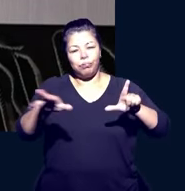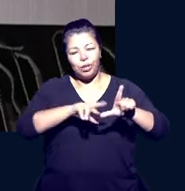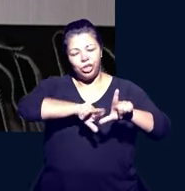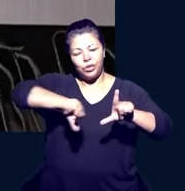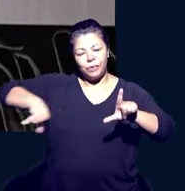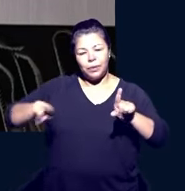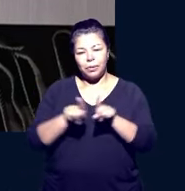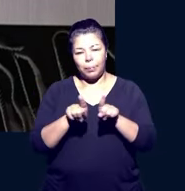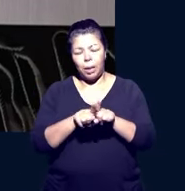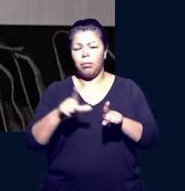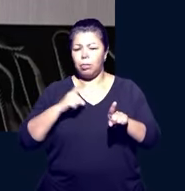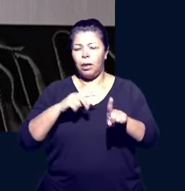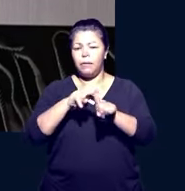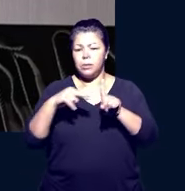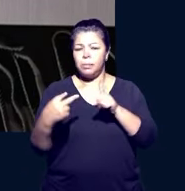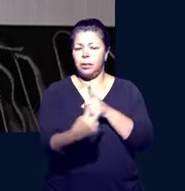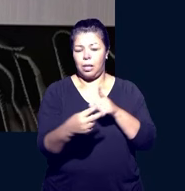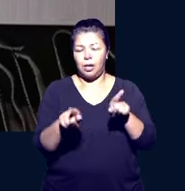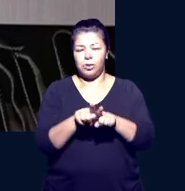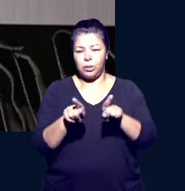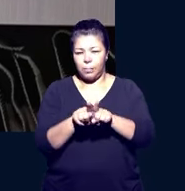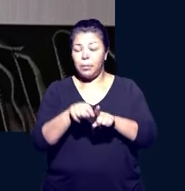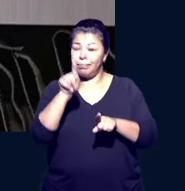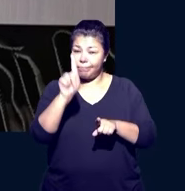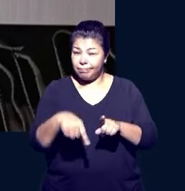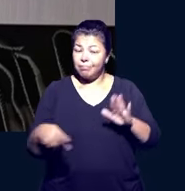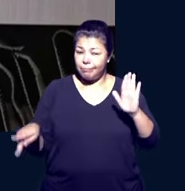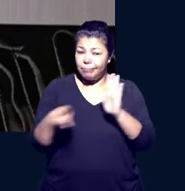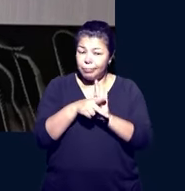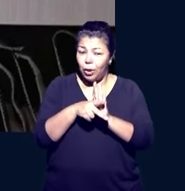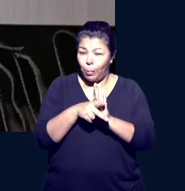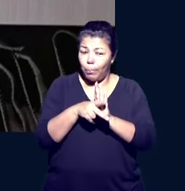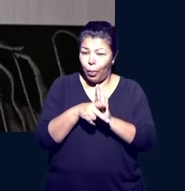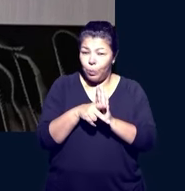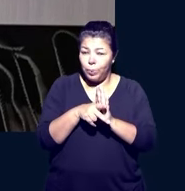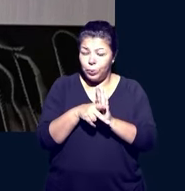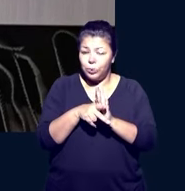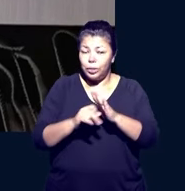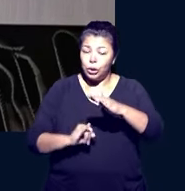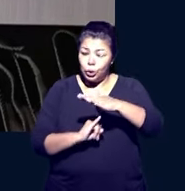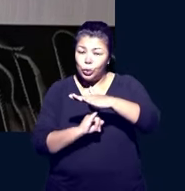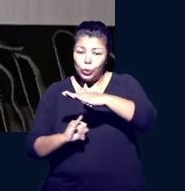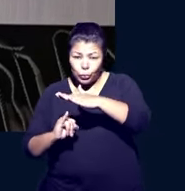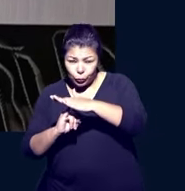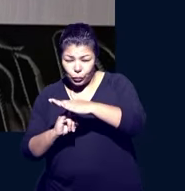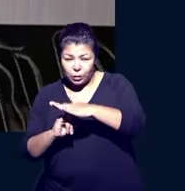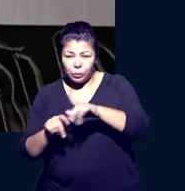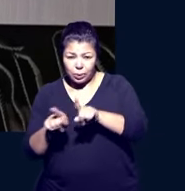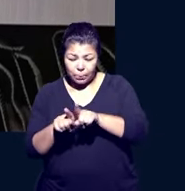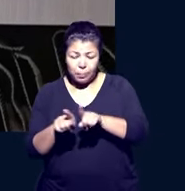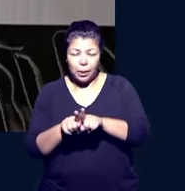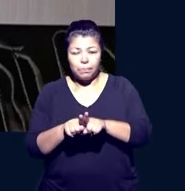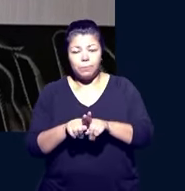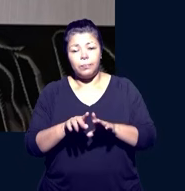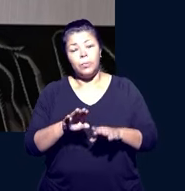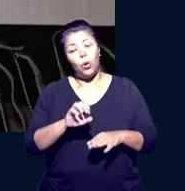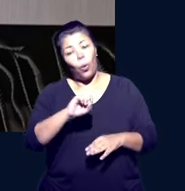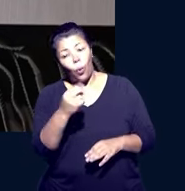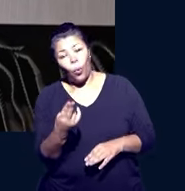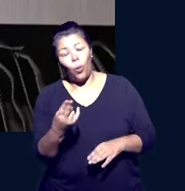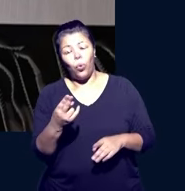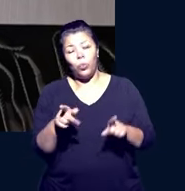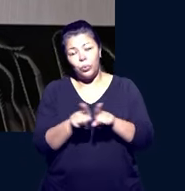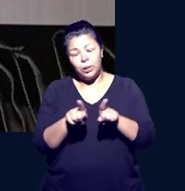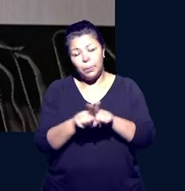tem essa visibilidade que é fruto de um arranjo institucional e não de uma vontade o constituinte que é o poder